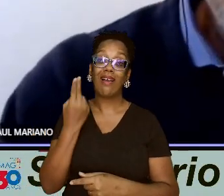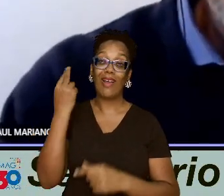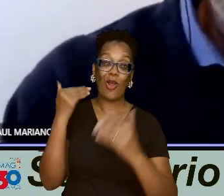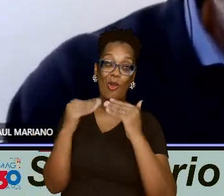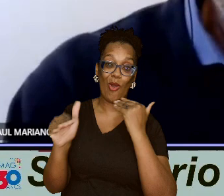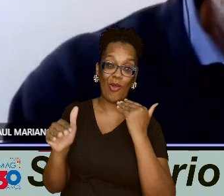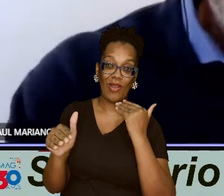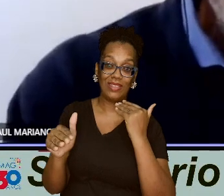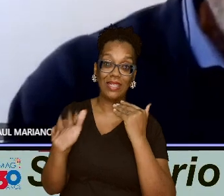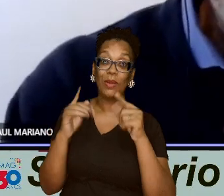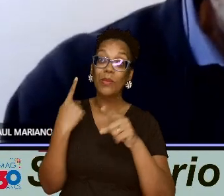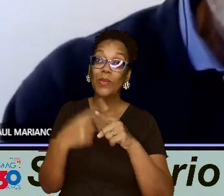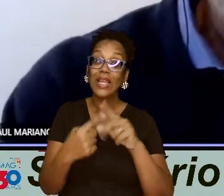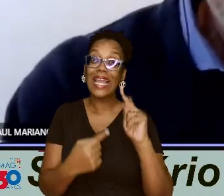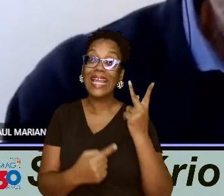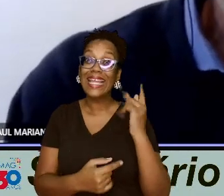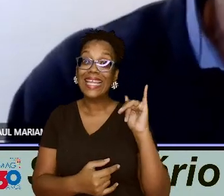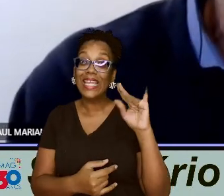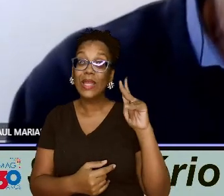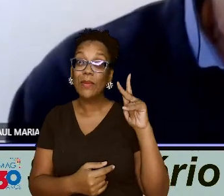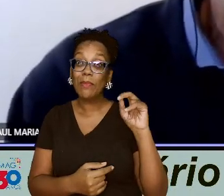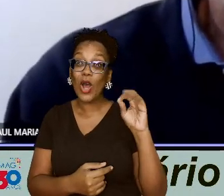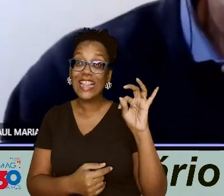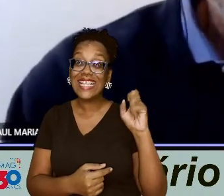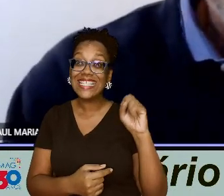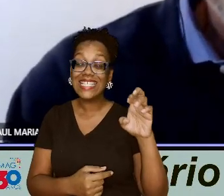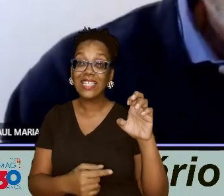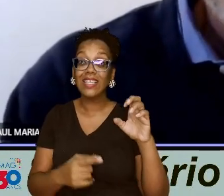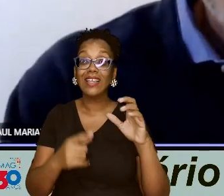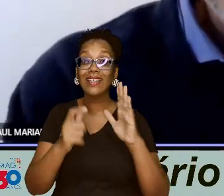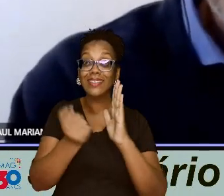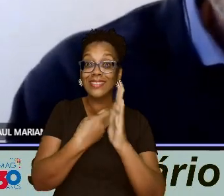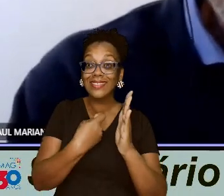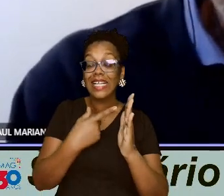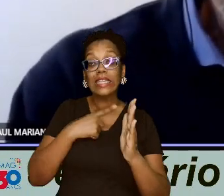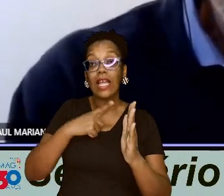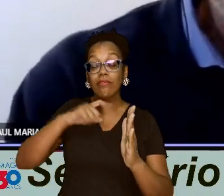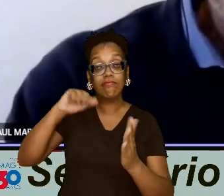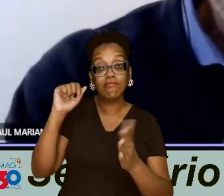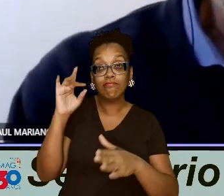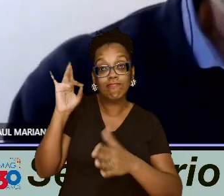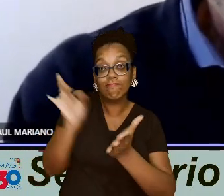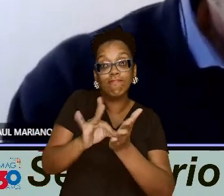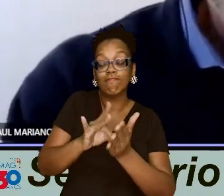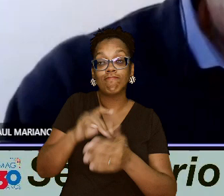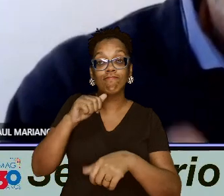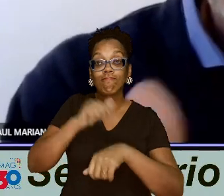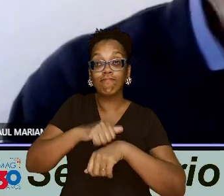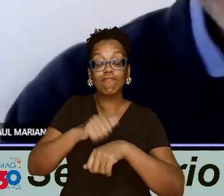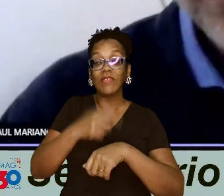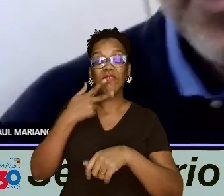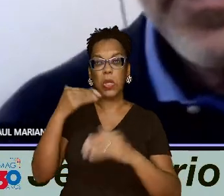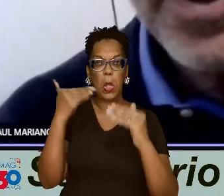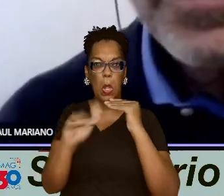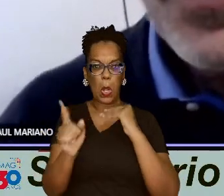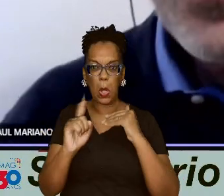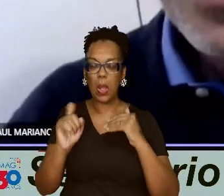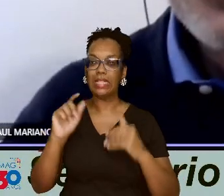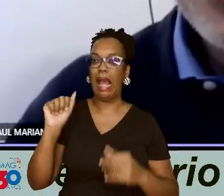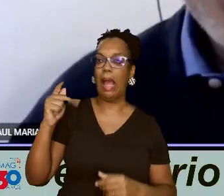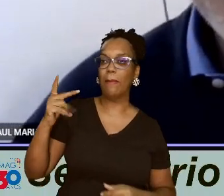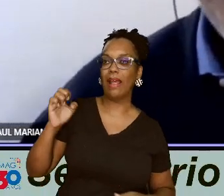a hipótese do precedente vem tão marcada no caso concreto que, eventualmente, se dissesse que não concorda e, eventualmente, apelasse, seria litigância de